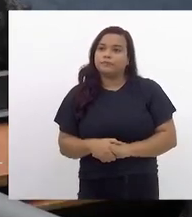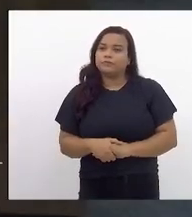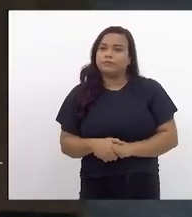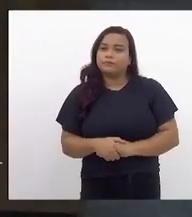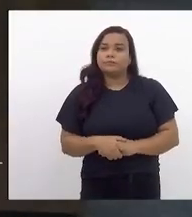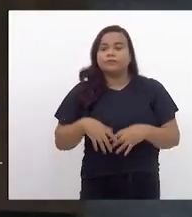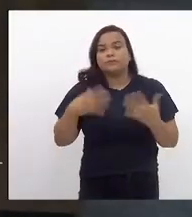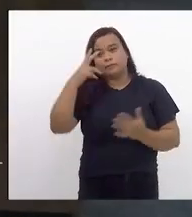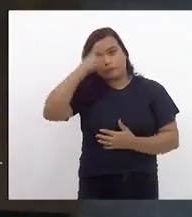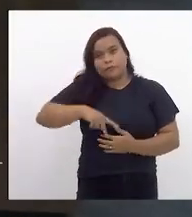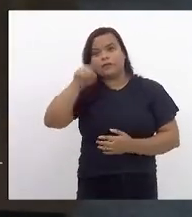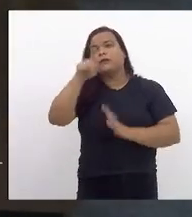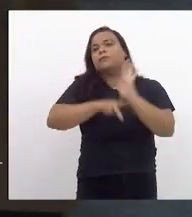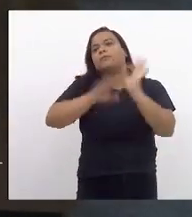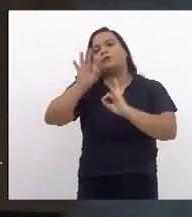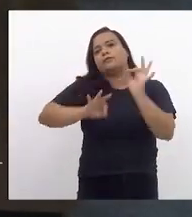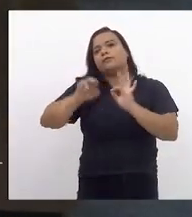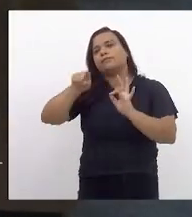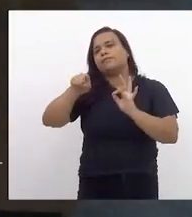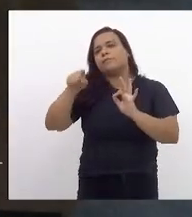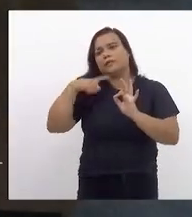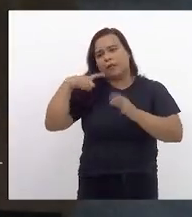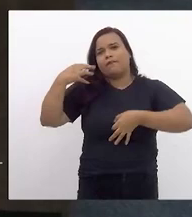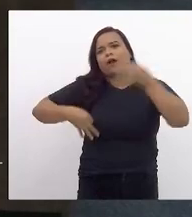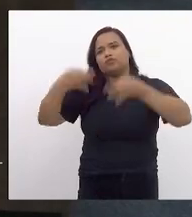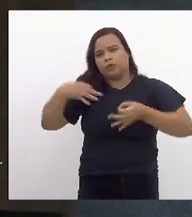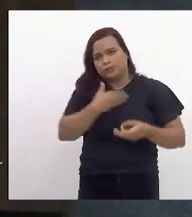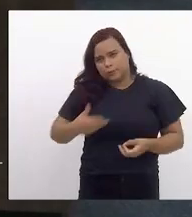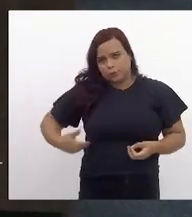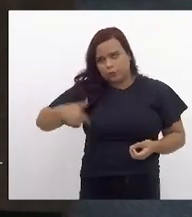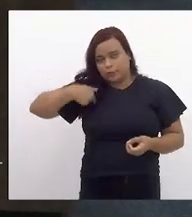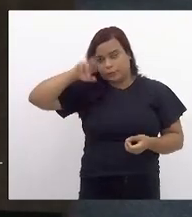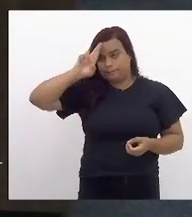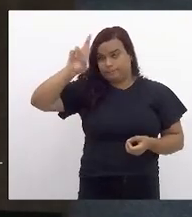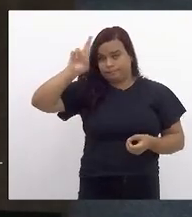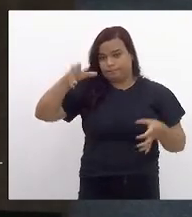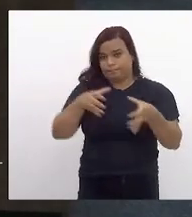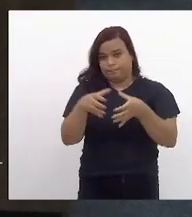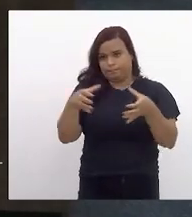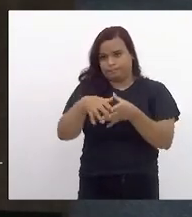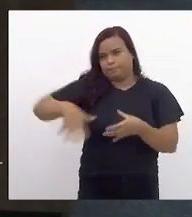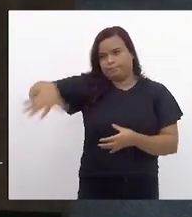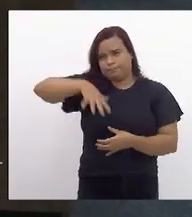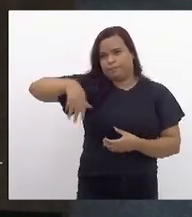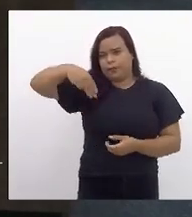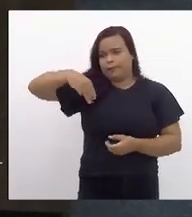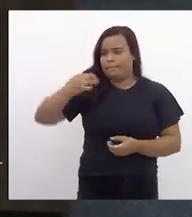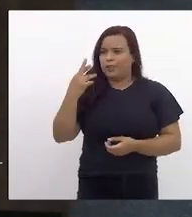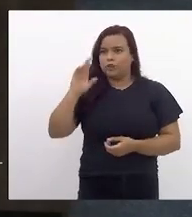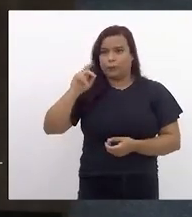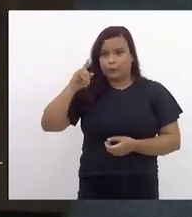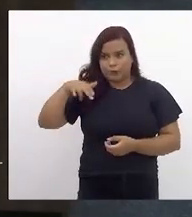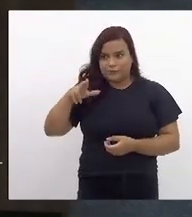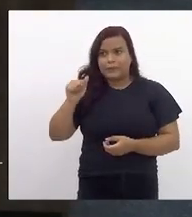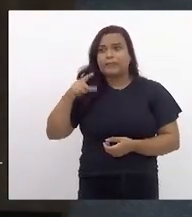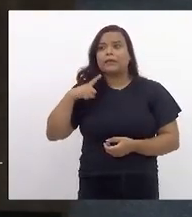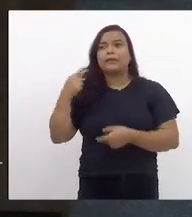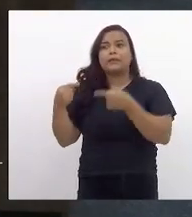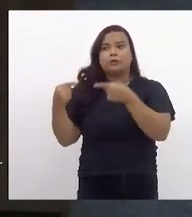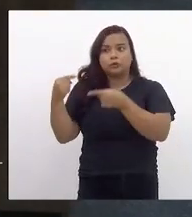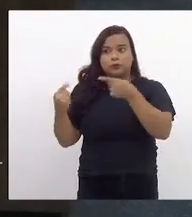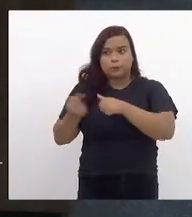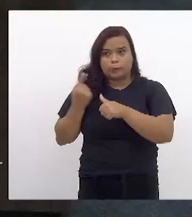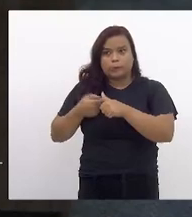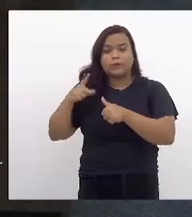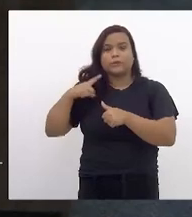Senhor presidente, esse projeto foi objeto de uma audiência pública que eu presidi na Comissão da Região Metropolitana. Está em primeira discussão ainda.